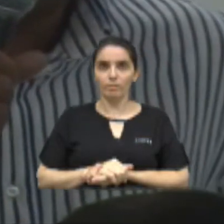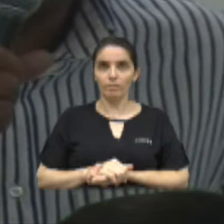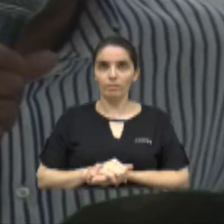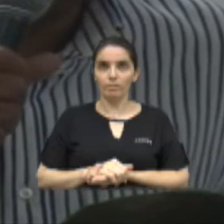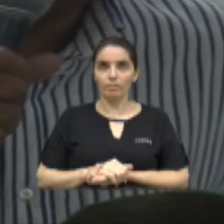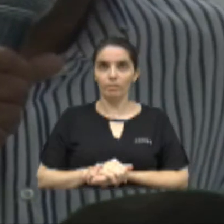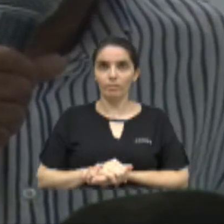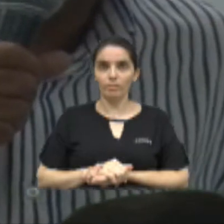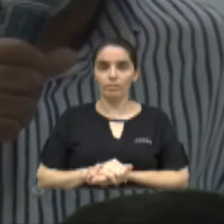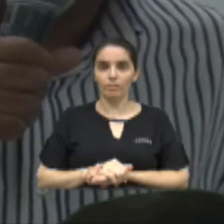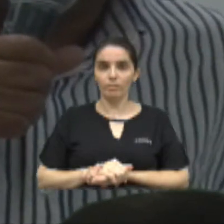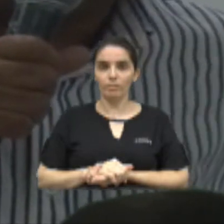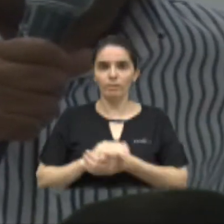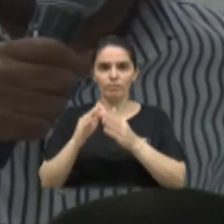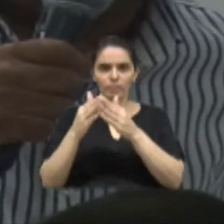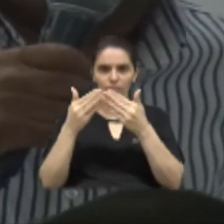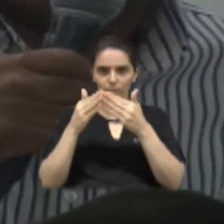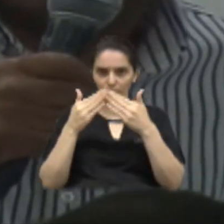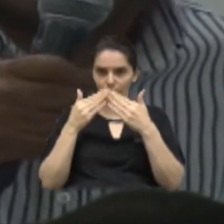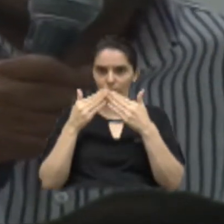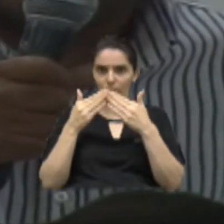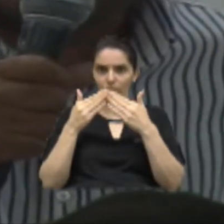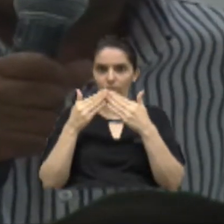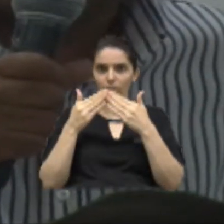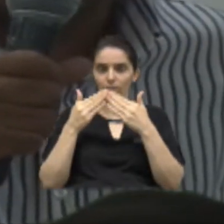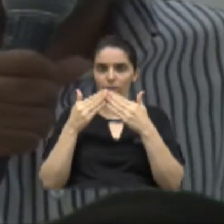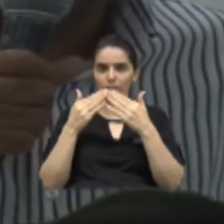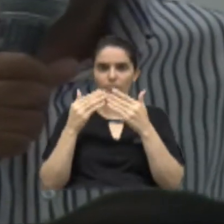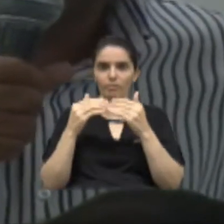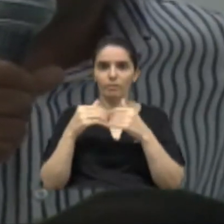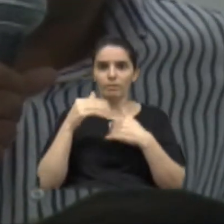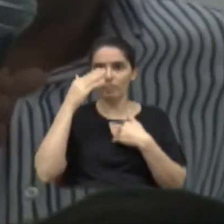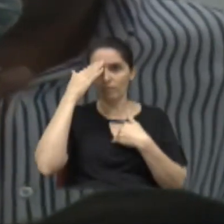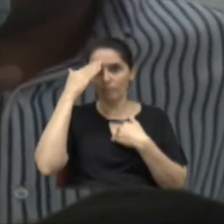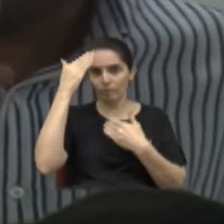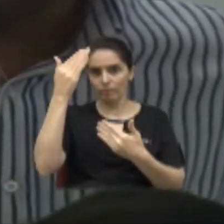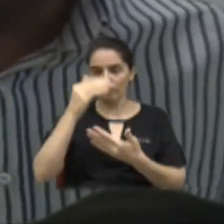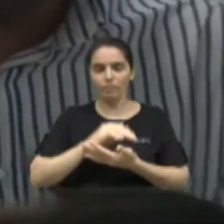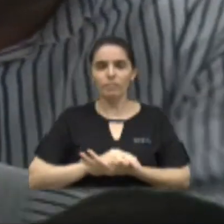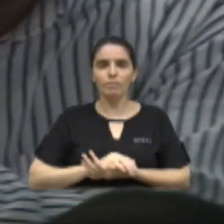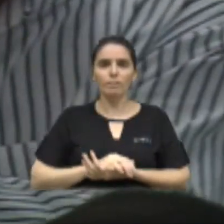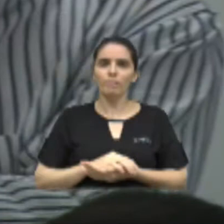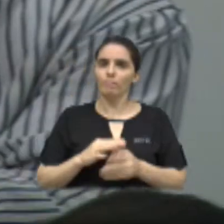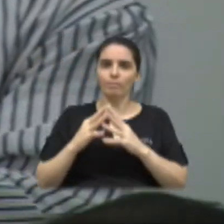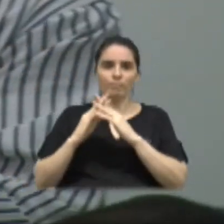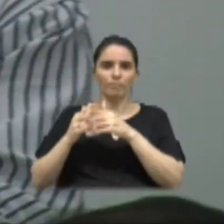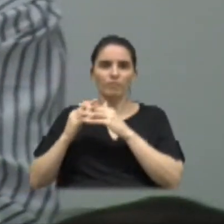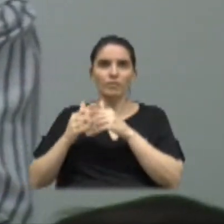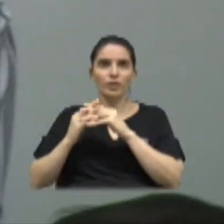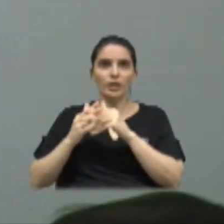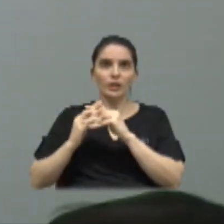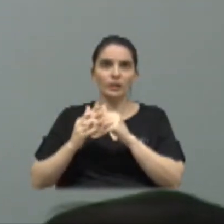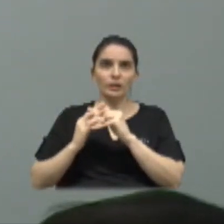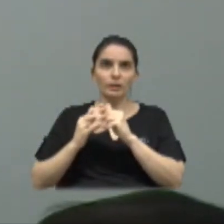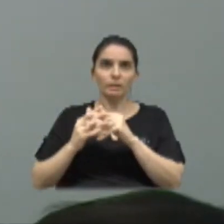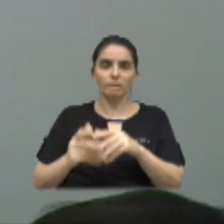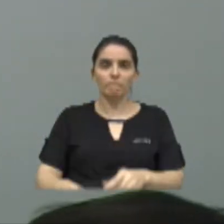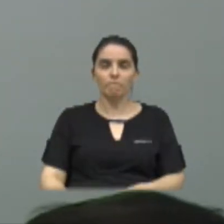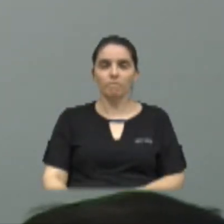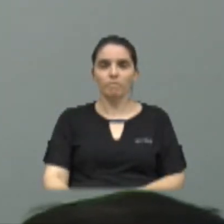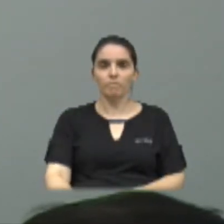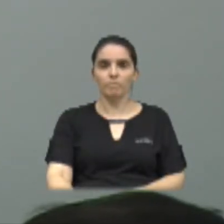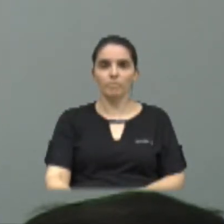Jorge Freitas, por favor. Vereador, eu vou tentar ver se agiliza a resposta. Jorge. Mas o Vaguinho tem uma resposta